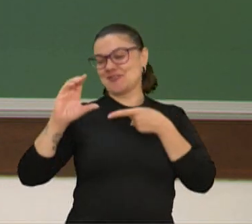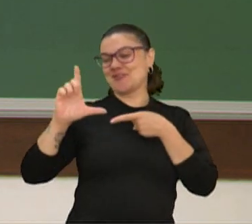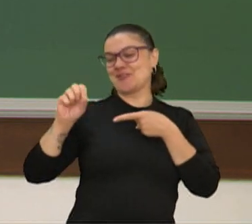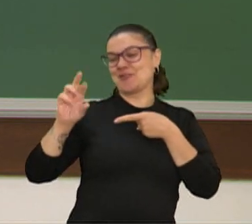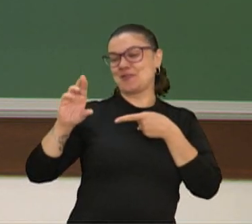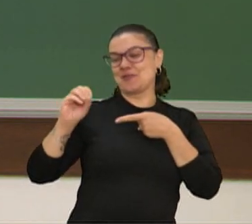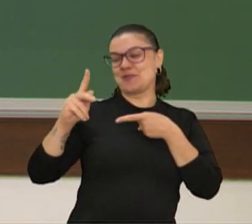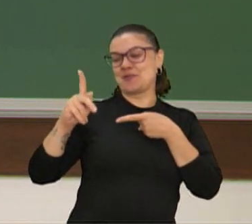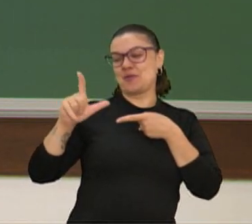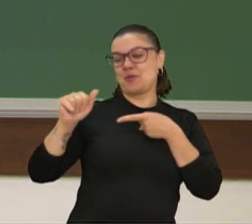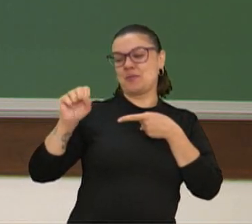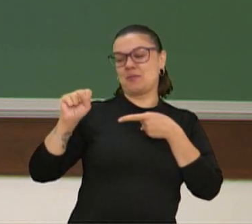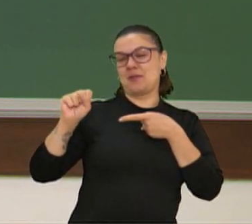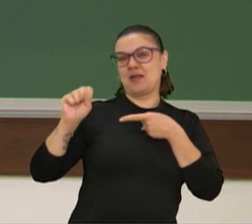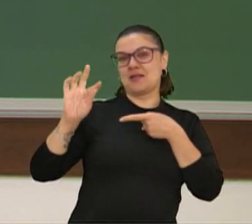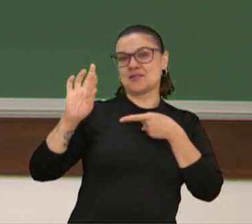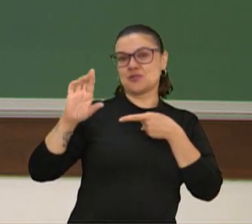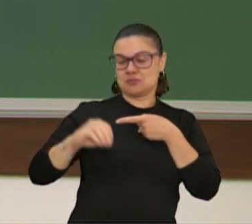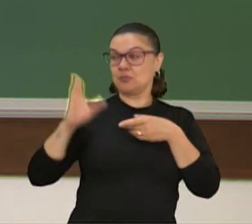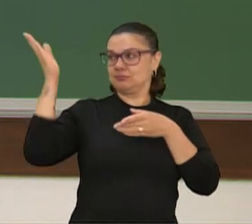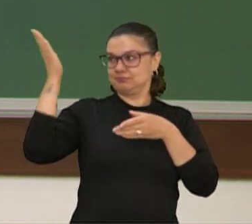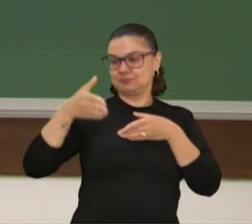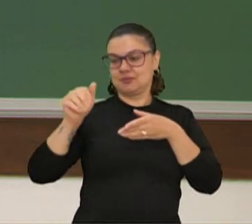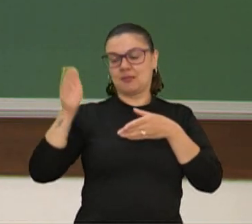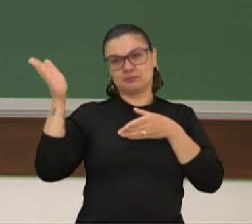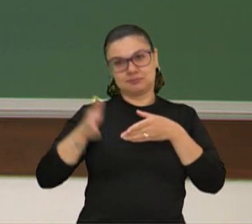Cloroplasto. Então já tira A e a D da lista.